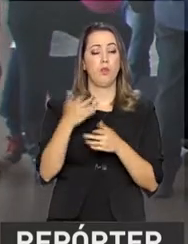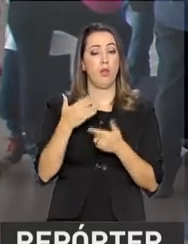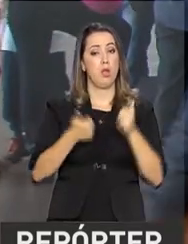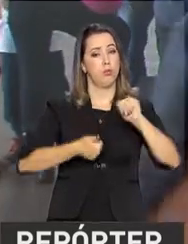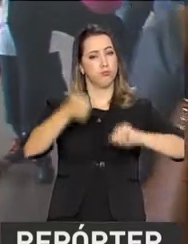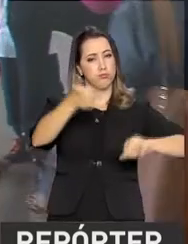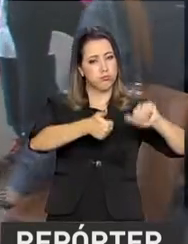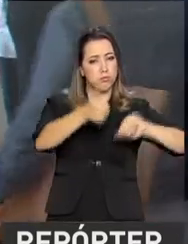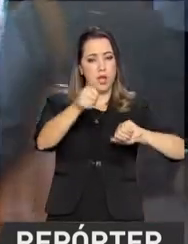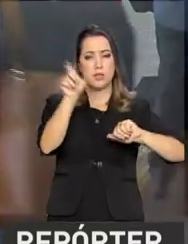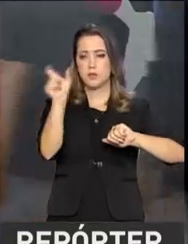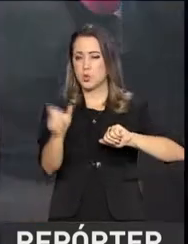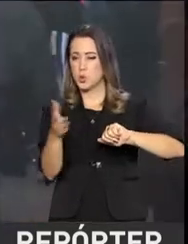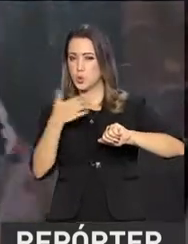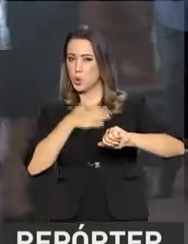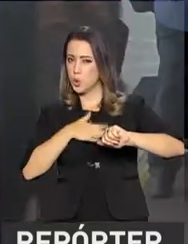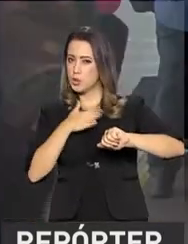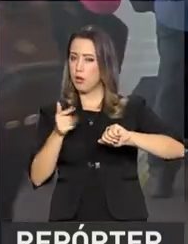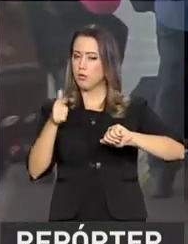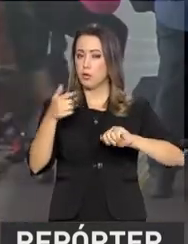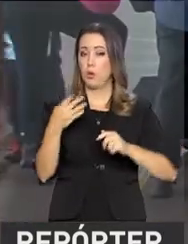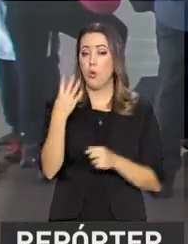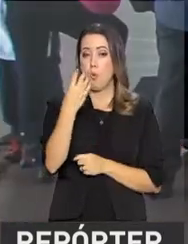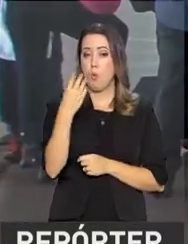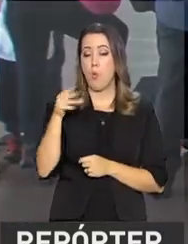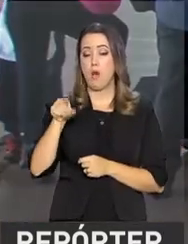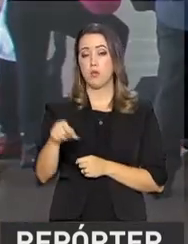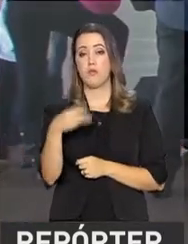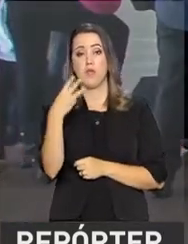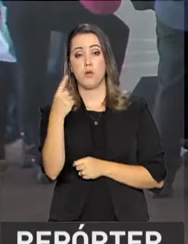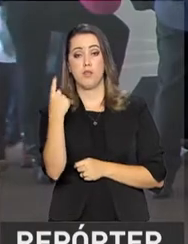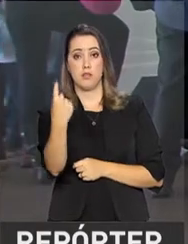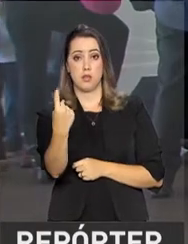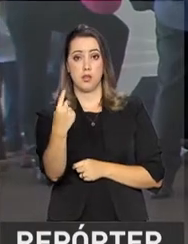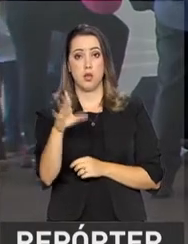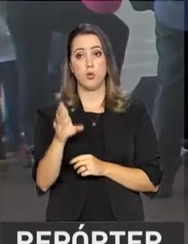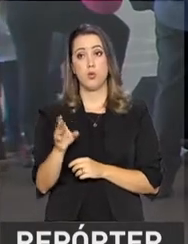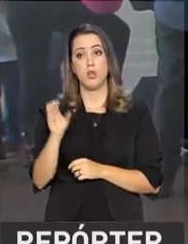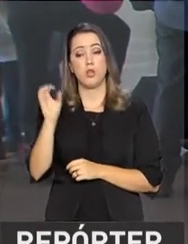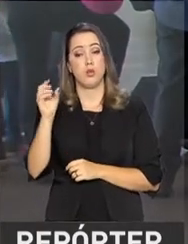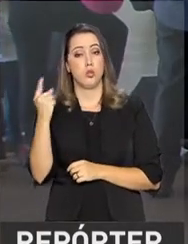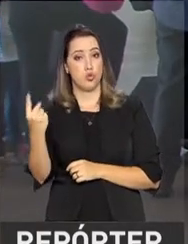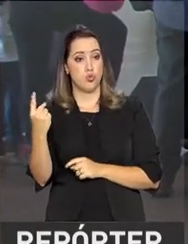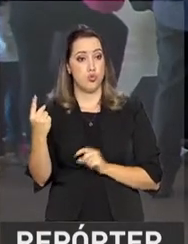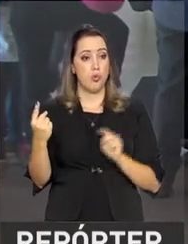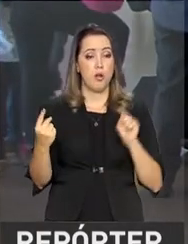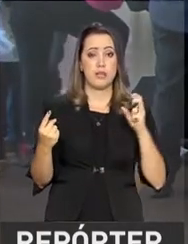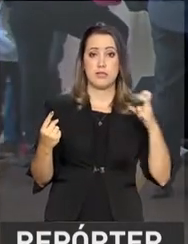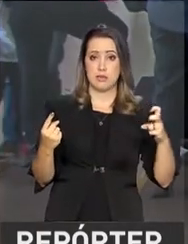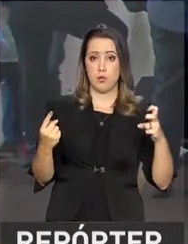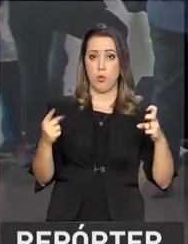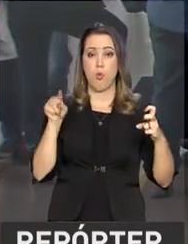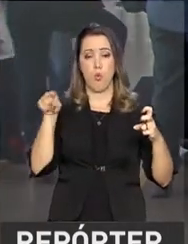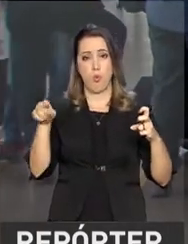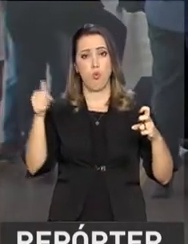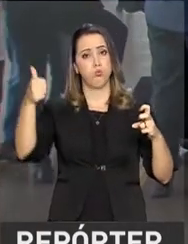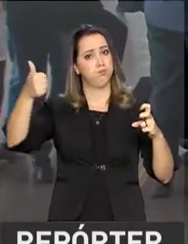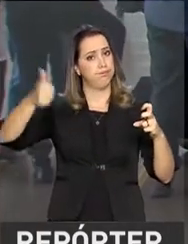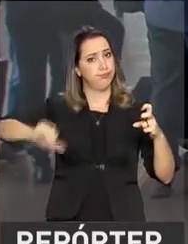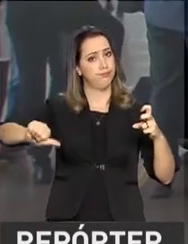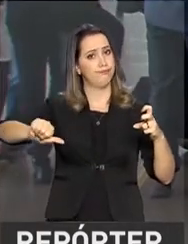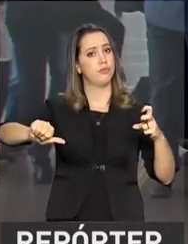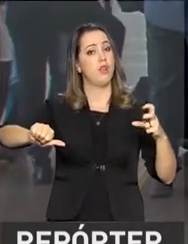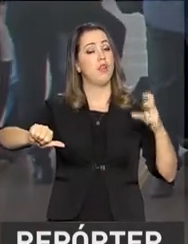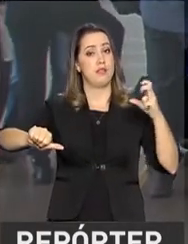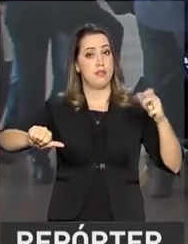satisfação geral dos passageiros foi 4,31 em uma escala que vai de 1 a 5 em que um é muito